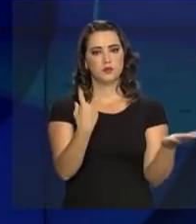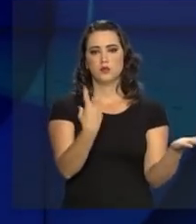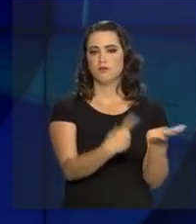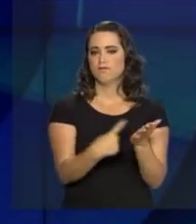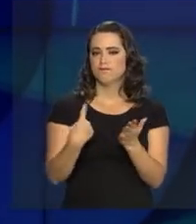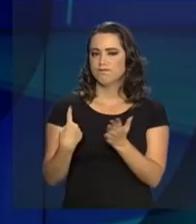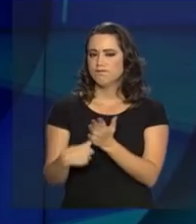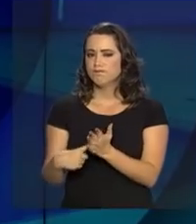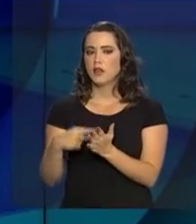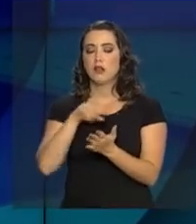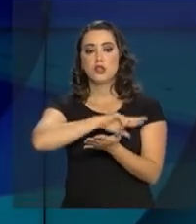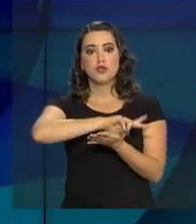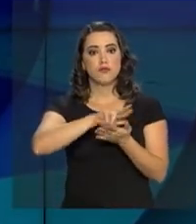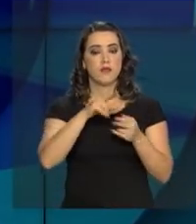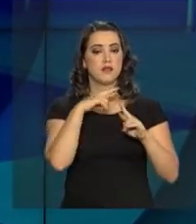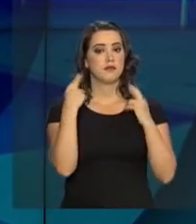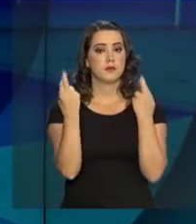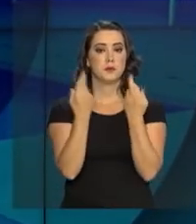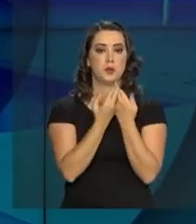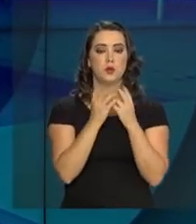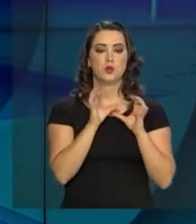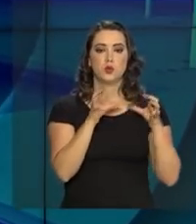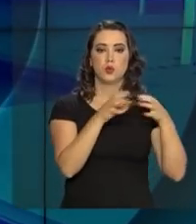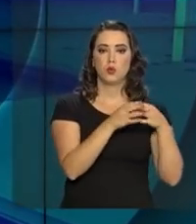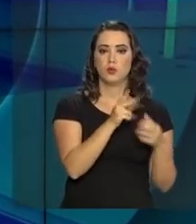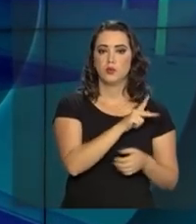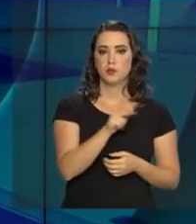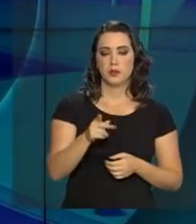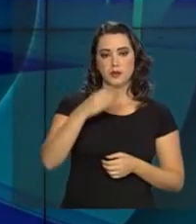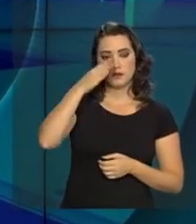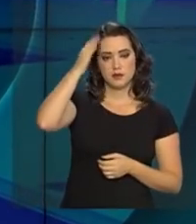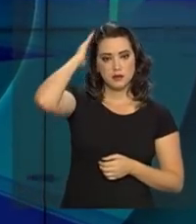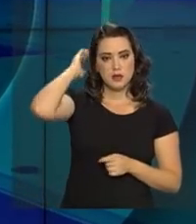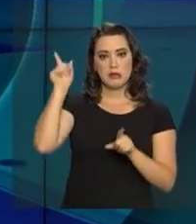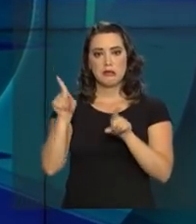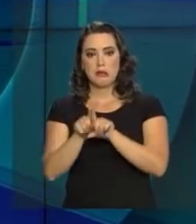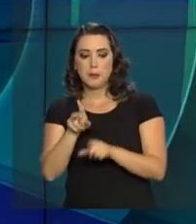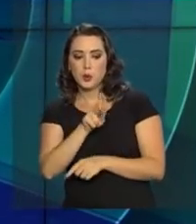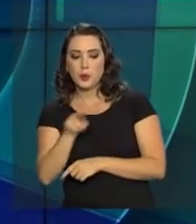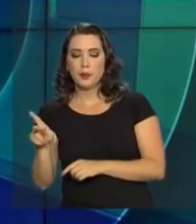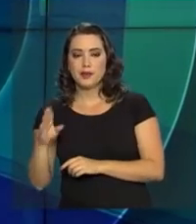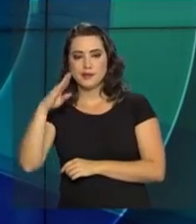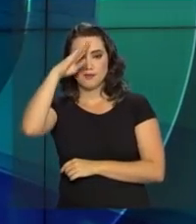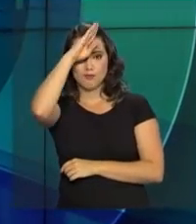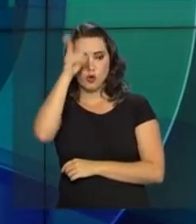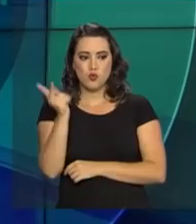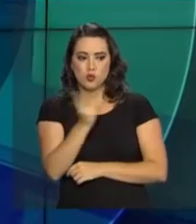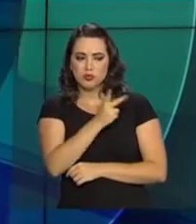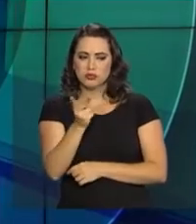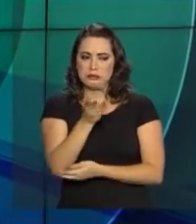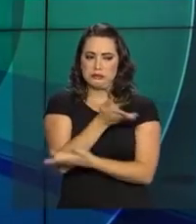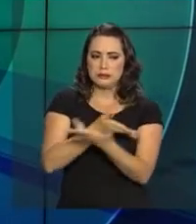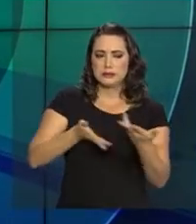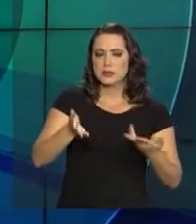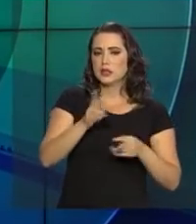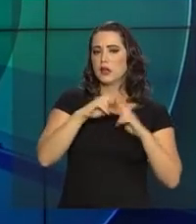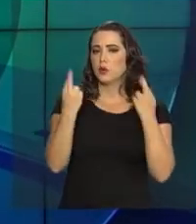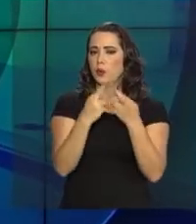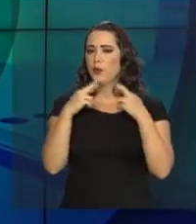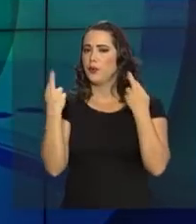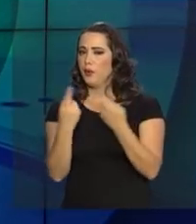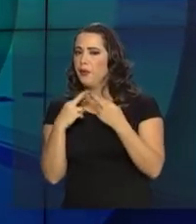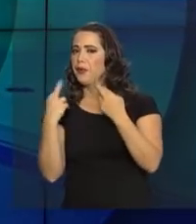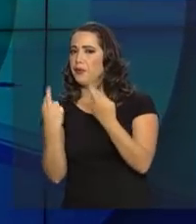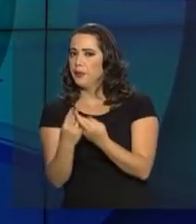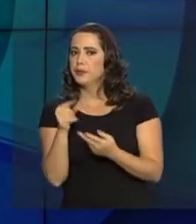uma agenda intensa de reuniões entre as equipes do presidente Michel Temer e do presidente eleito Jair Bolsonaro. Hoje de manhã,